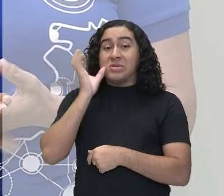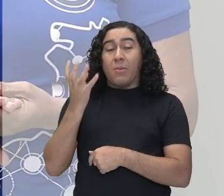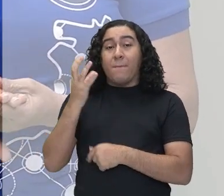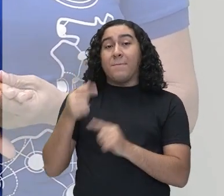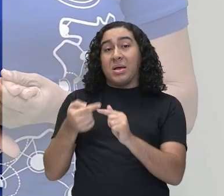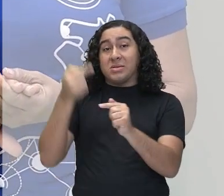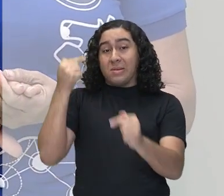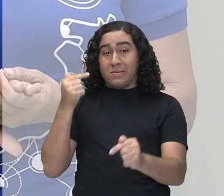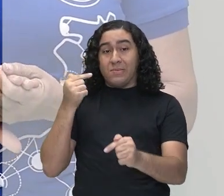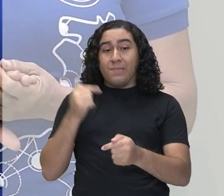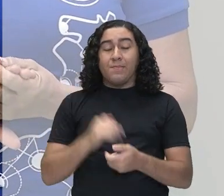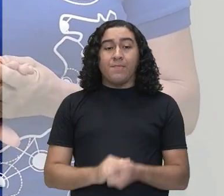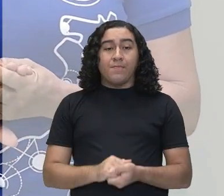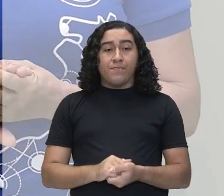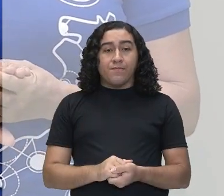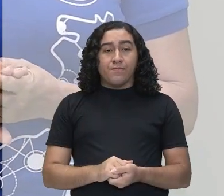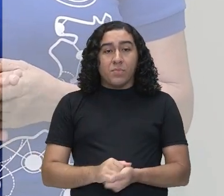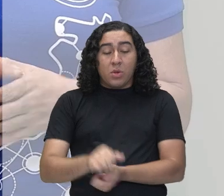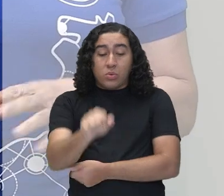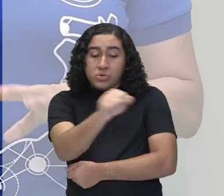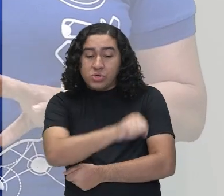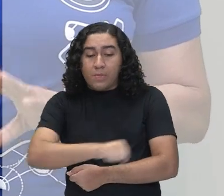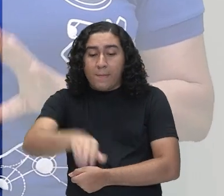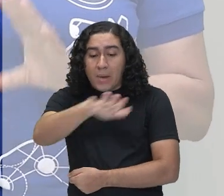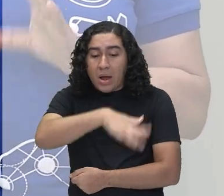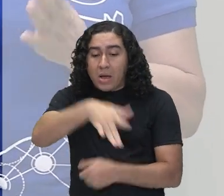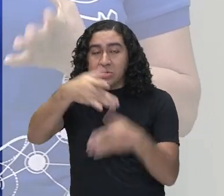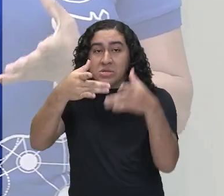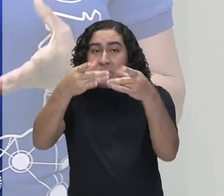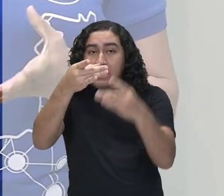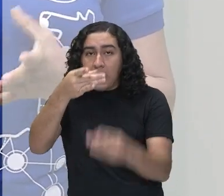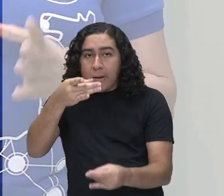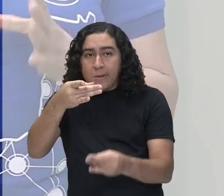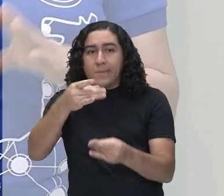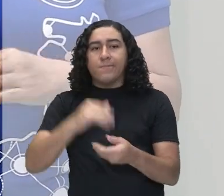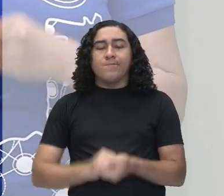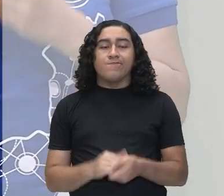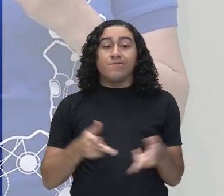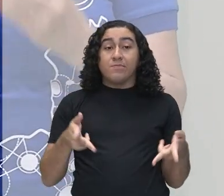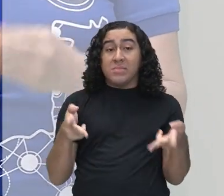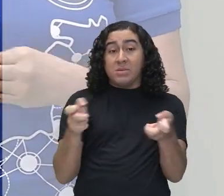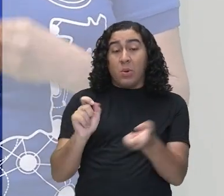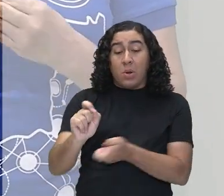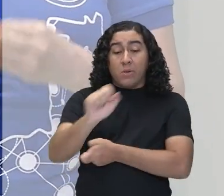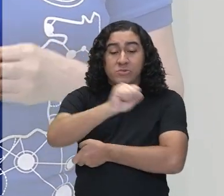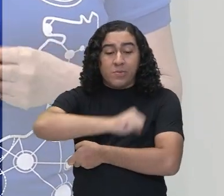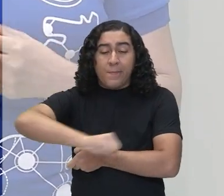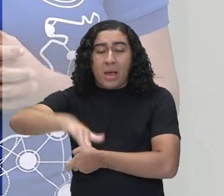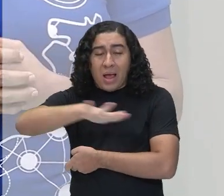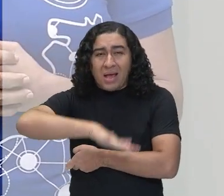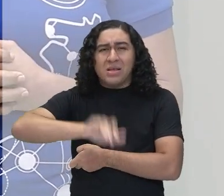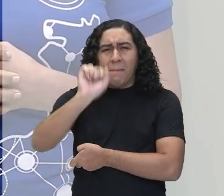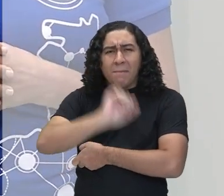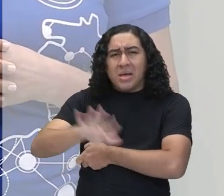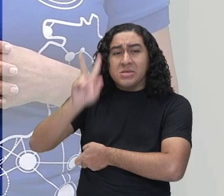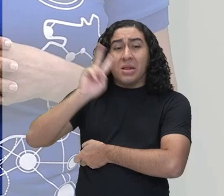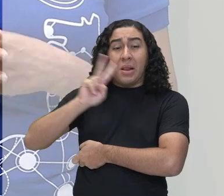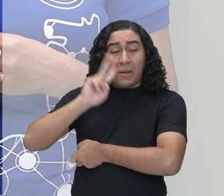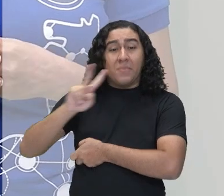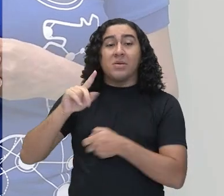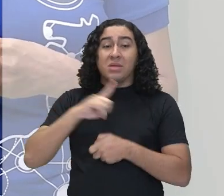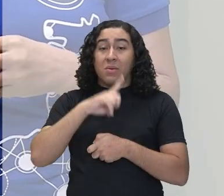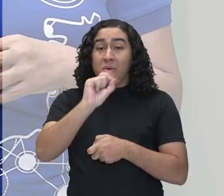né? O ambiente. Deu para notar, né, por todo o processo que nós passamos,